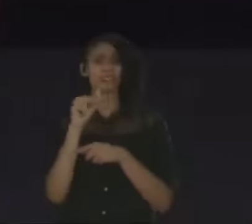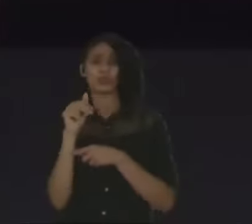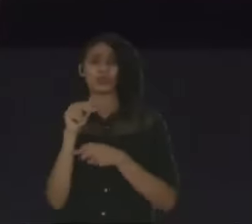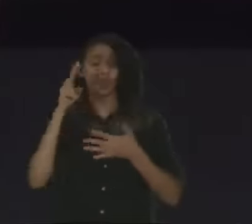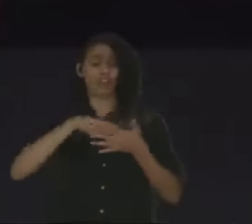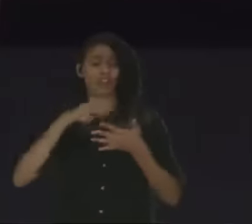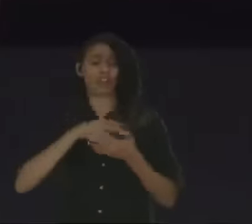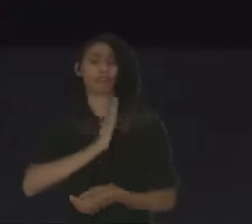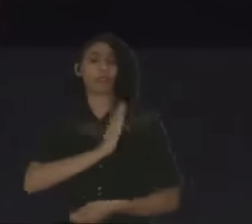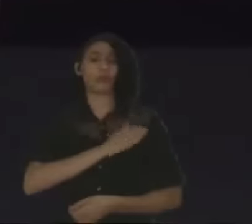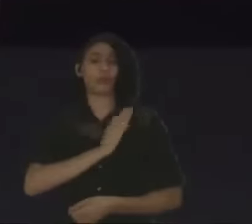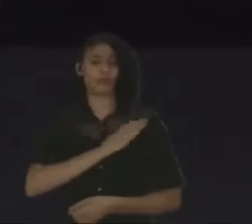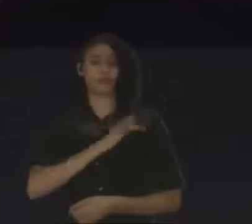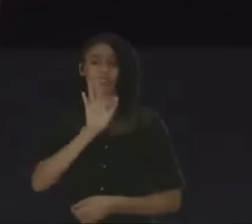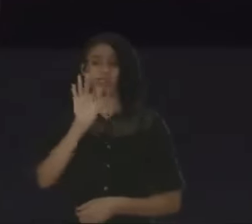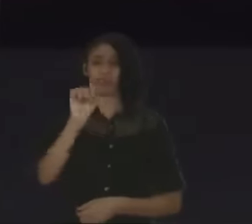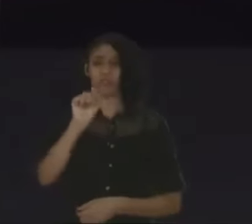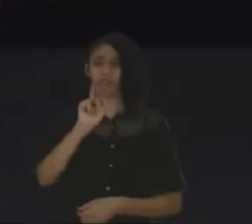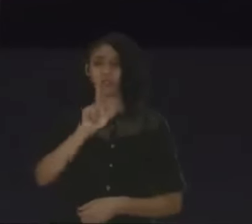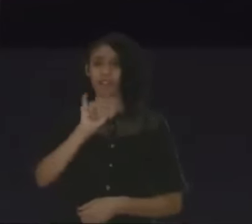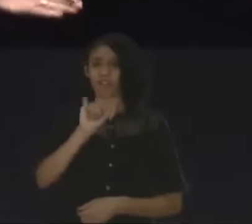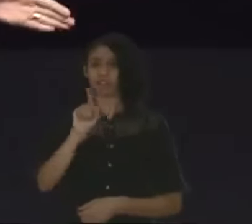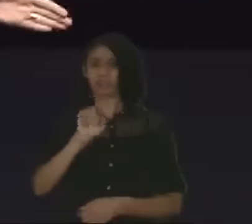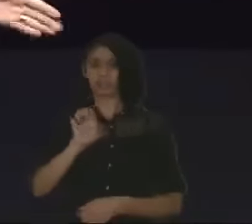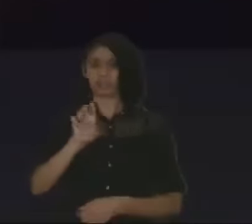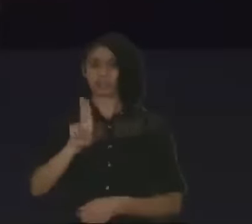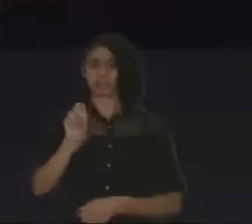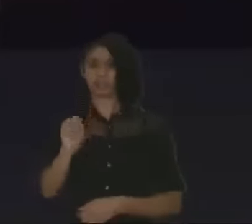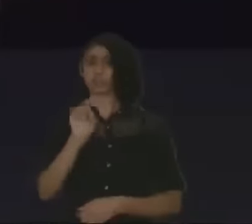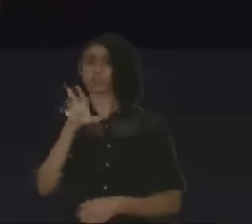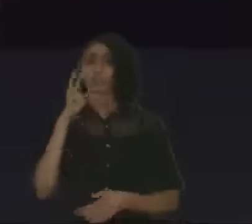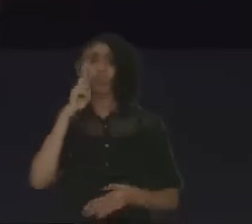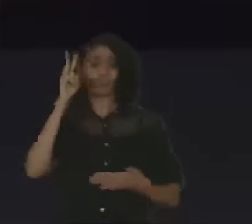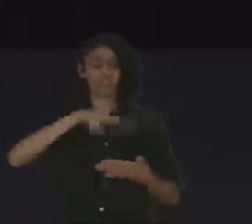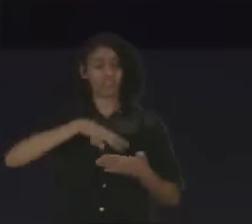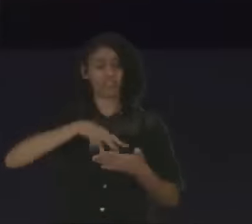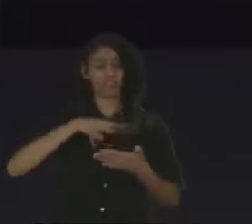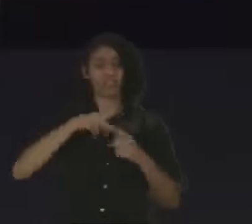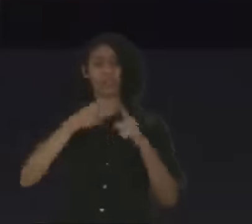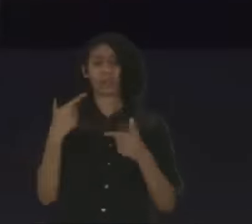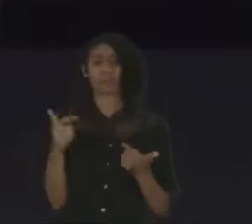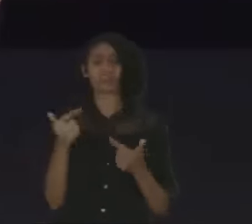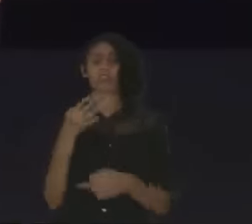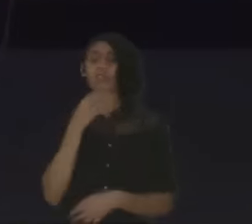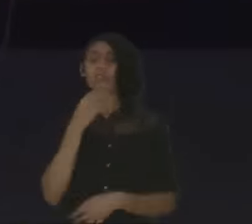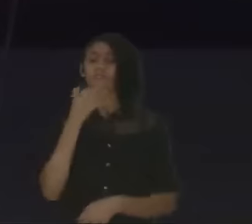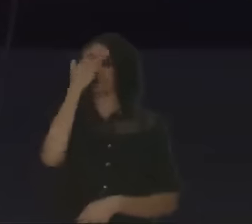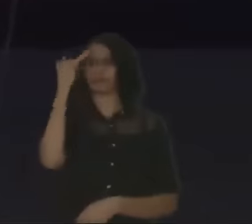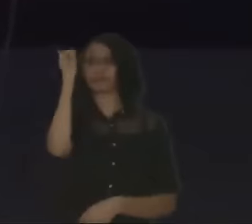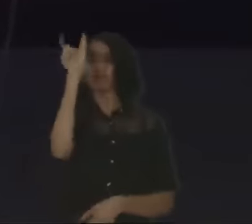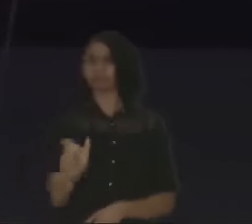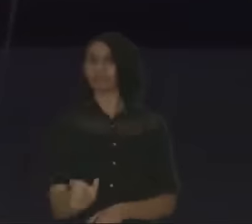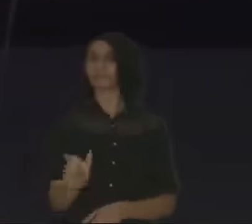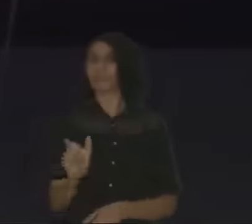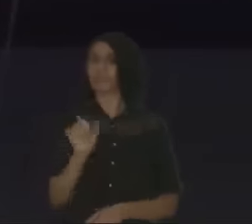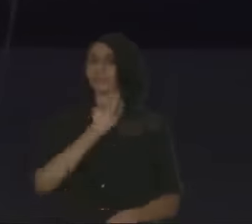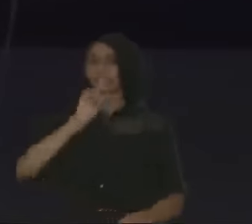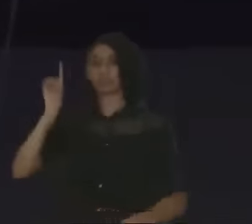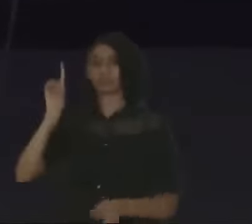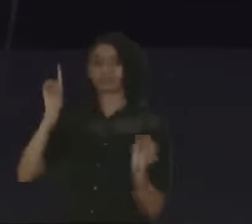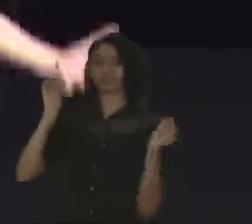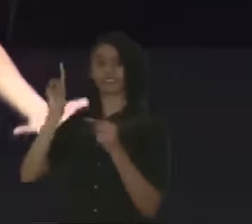o coração leram com intelecto por isso que não experimentava mudança de vida ei eu e você precisamos buscar e caminhar nessa busca